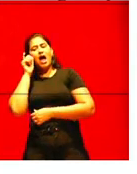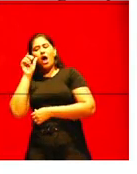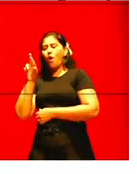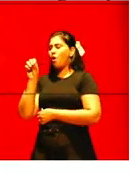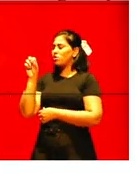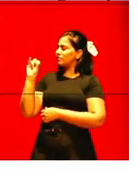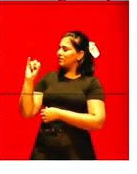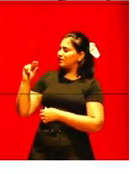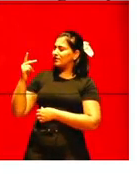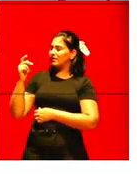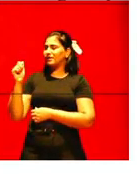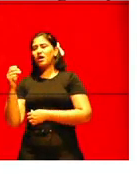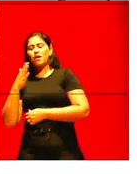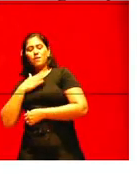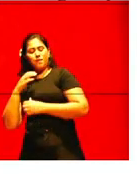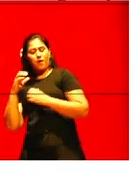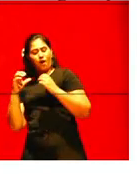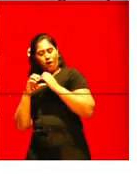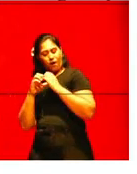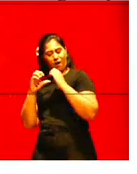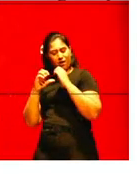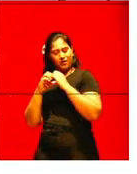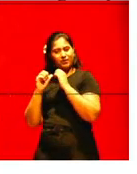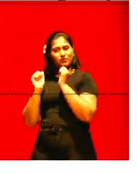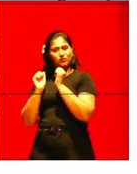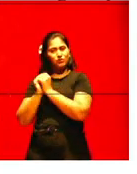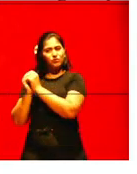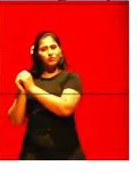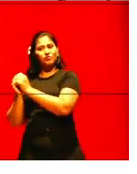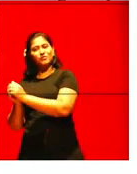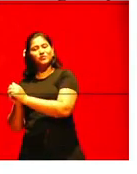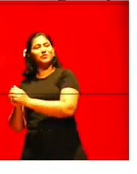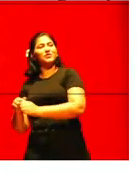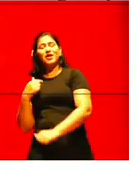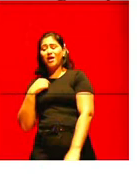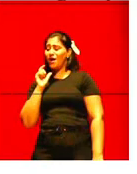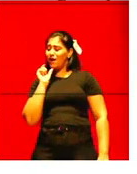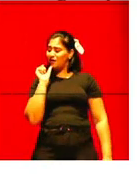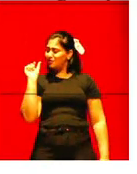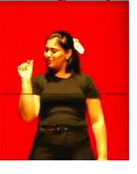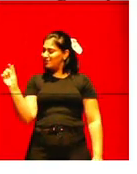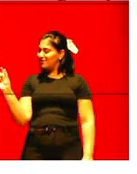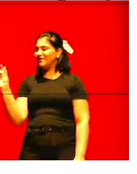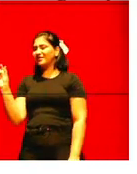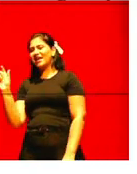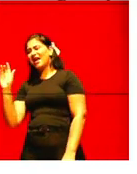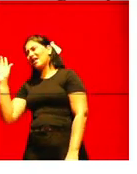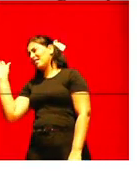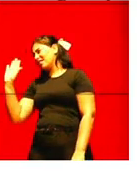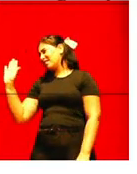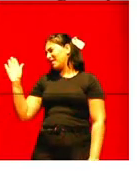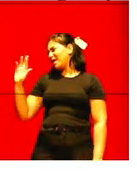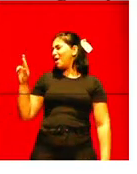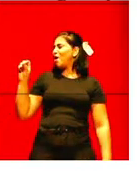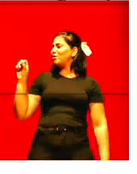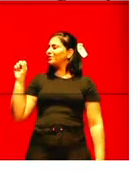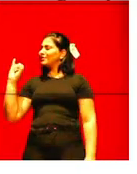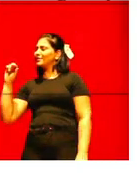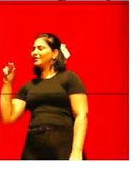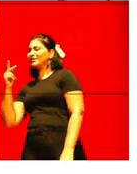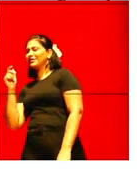contigo meu coração. Então eu disse a Deus, Rosinha,